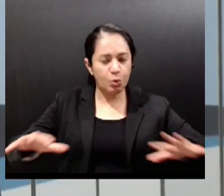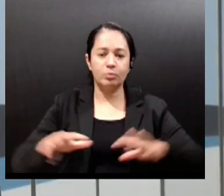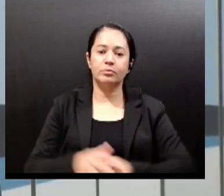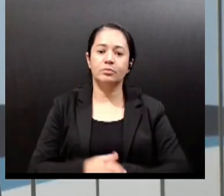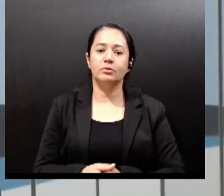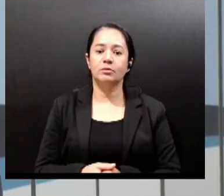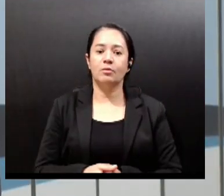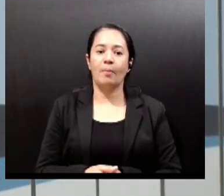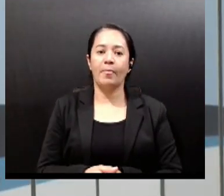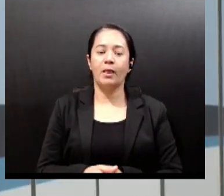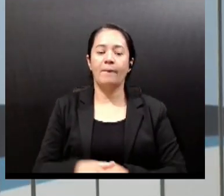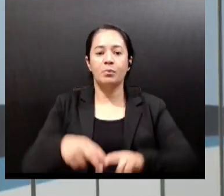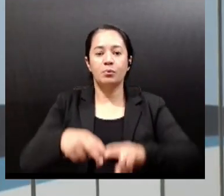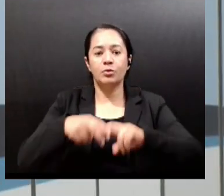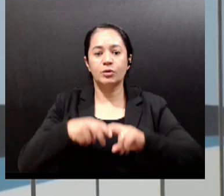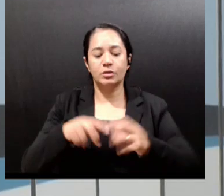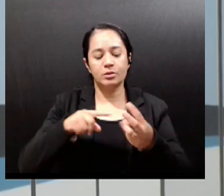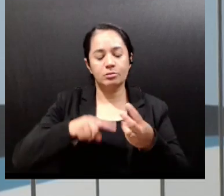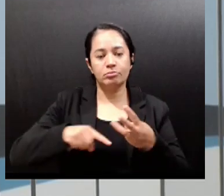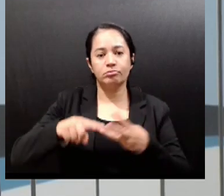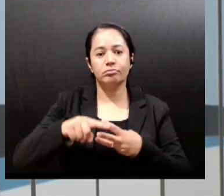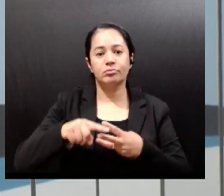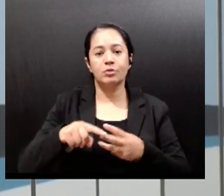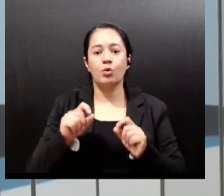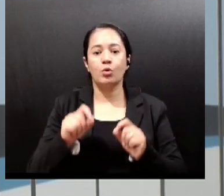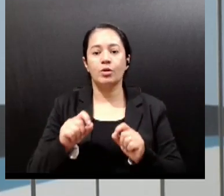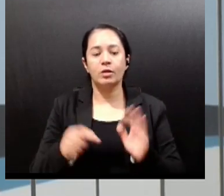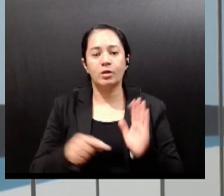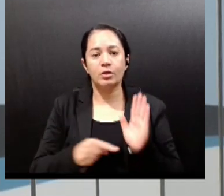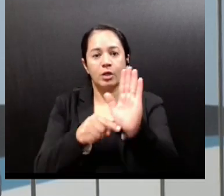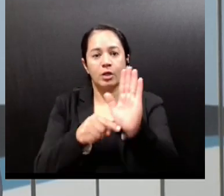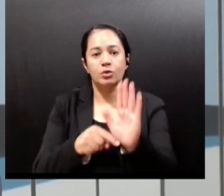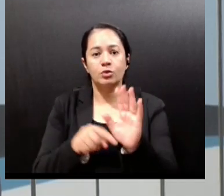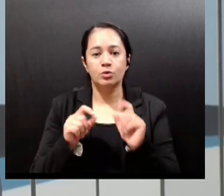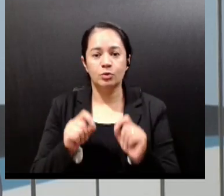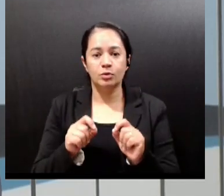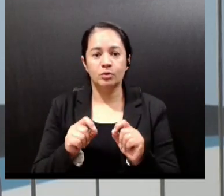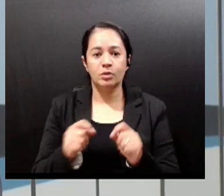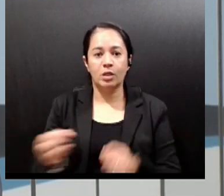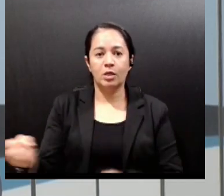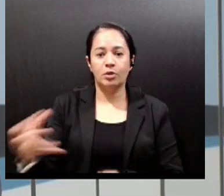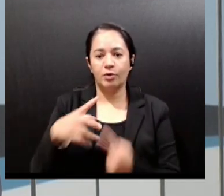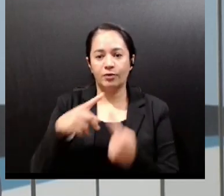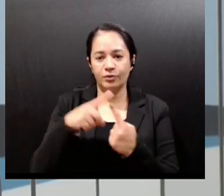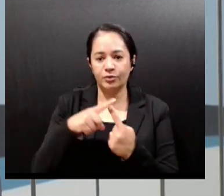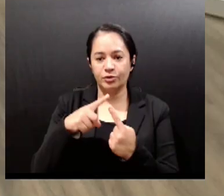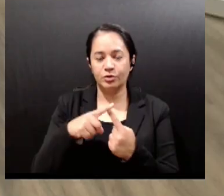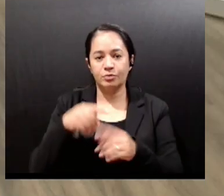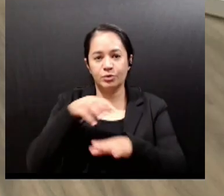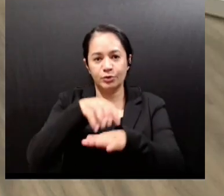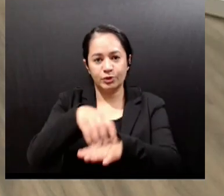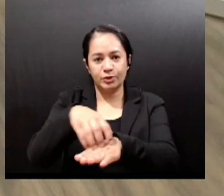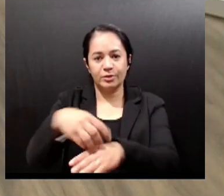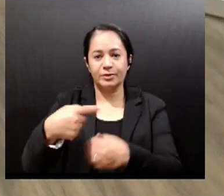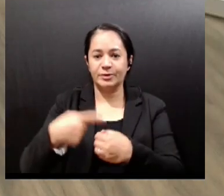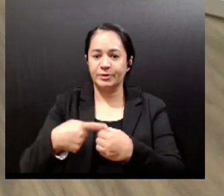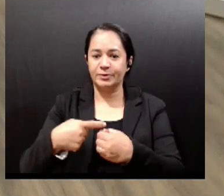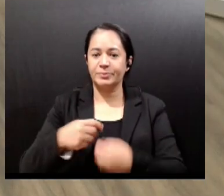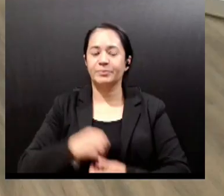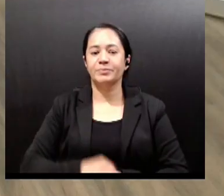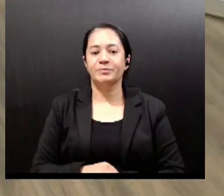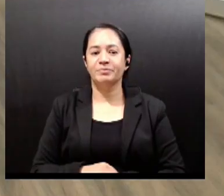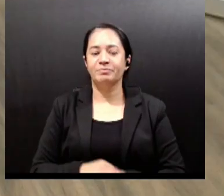conjunção de fatores é que vai favorecer nessa nova modalidade de transporte nas cidades. Perfeito, agradeço